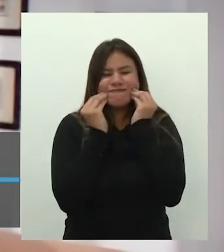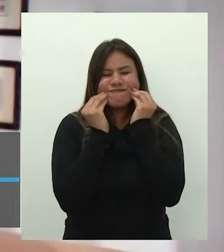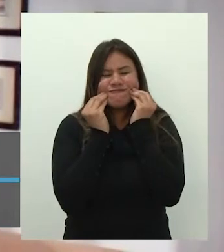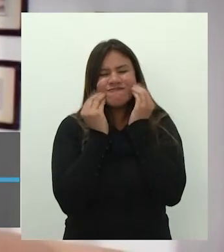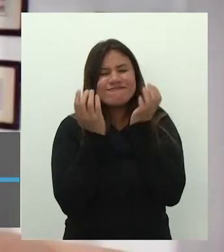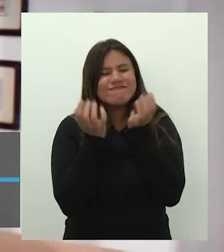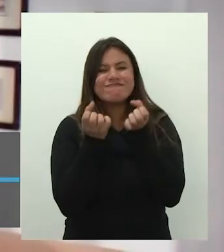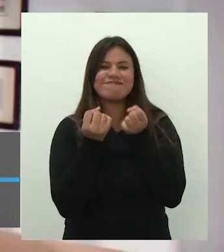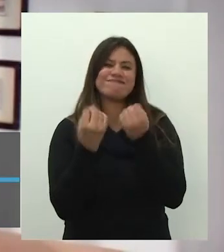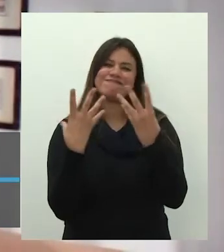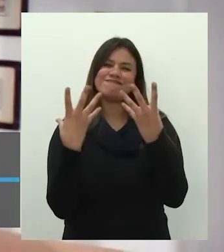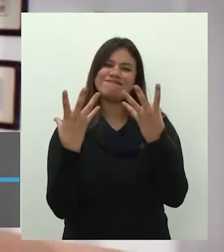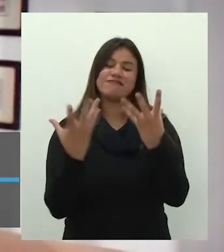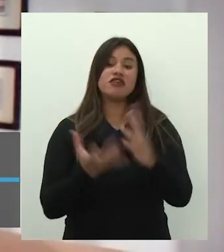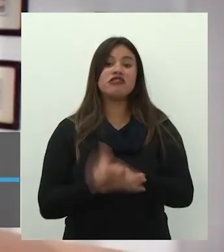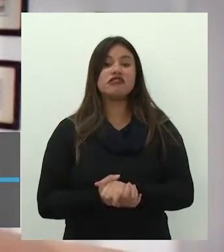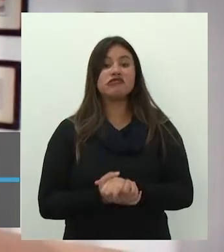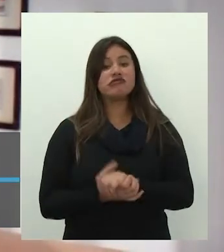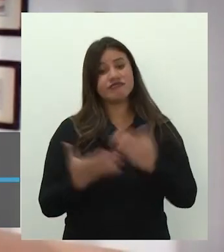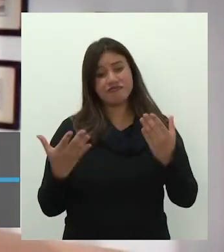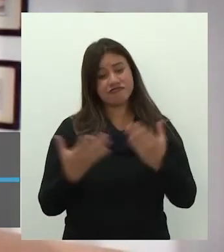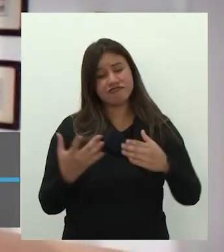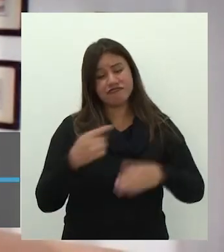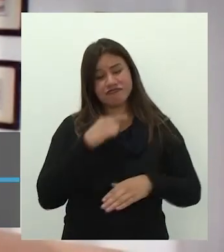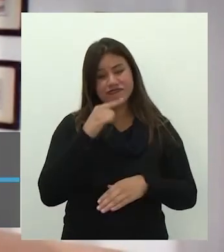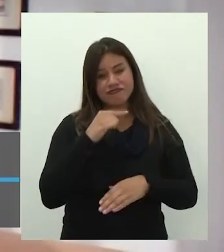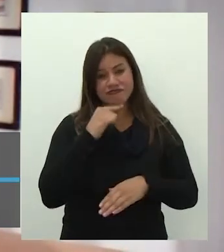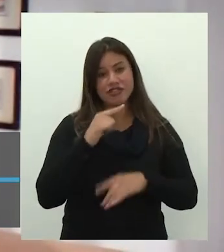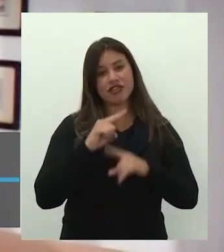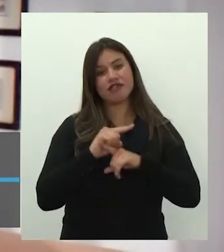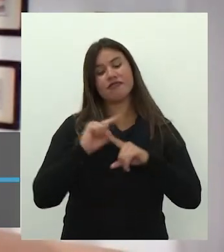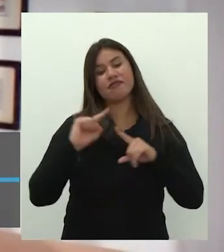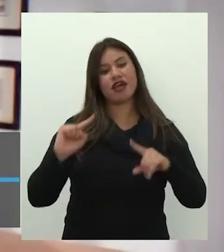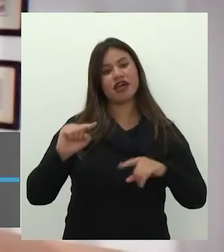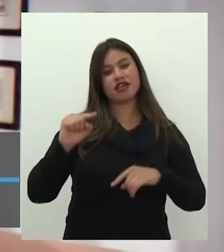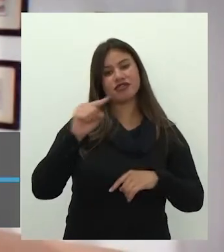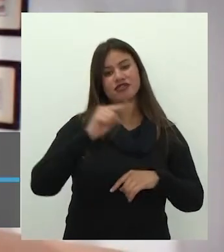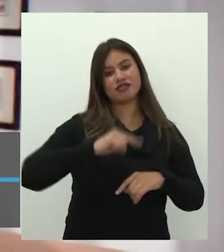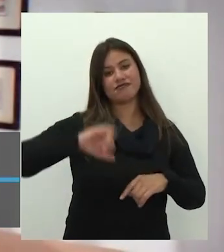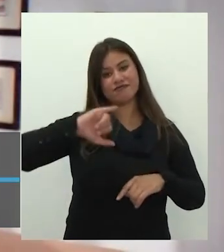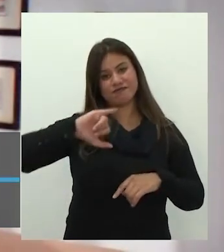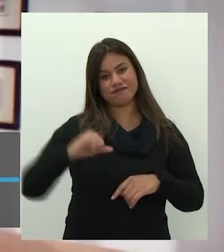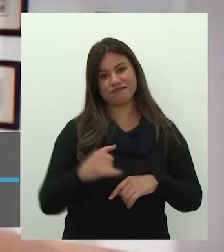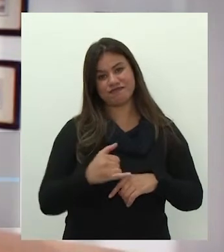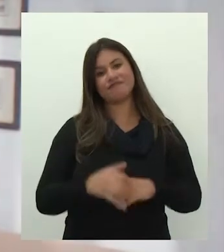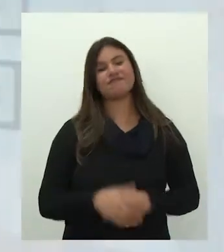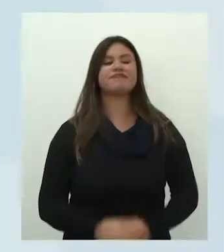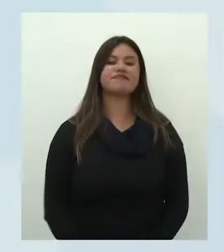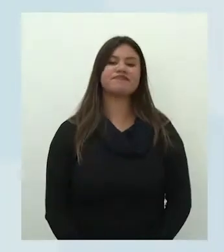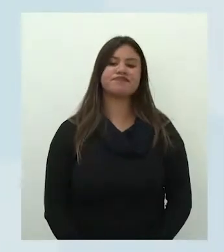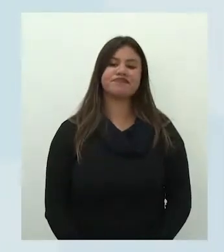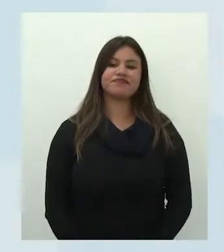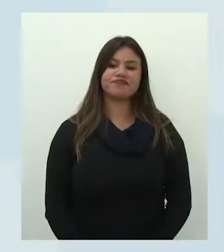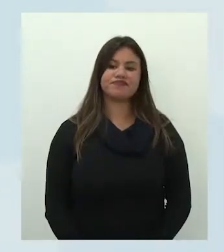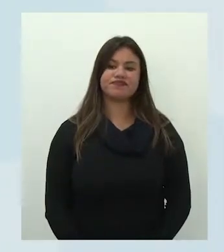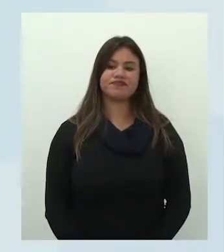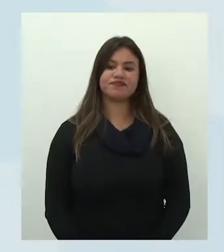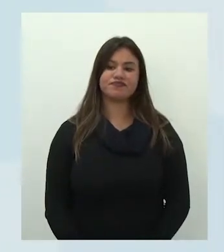bom. Isso não é possível ainda, mas vamos aproveitando. O próximo, por favor.